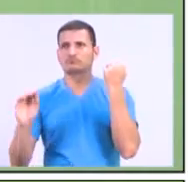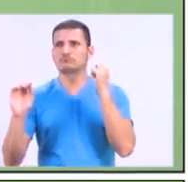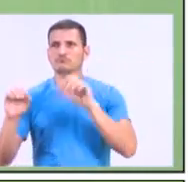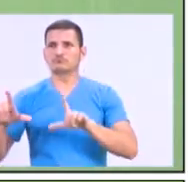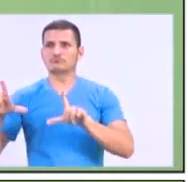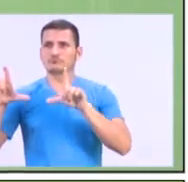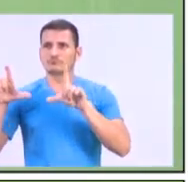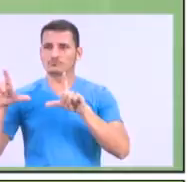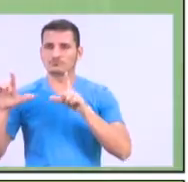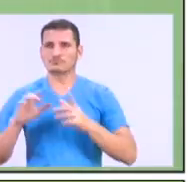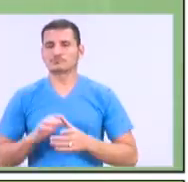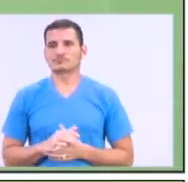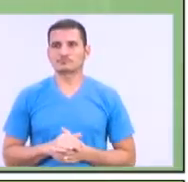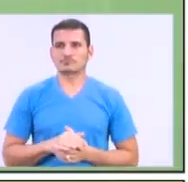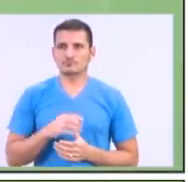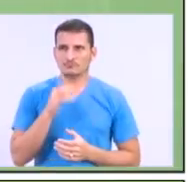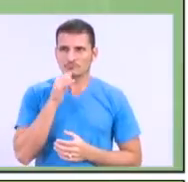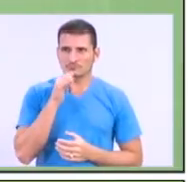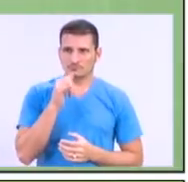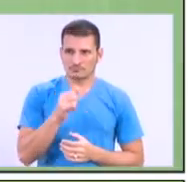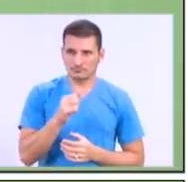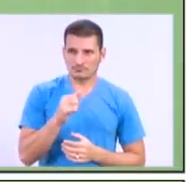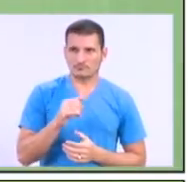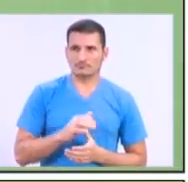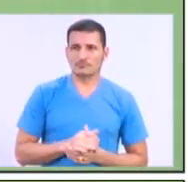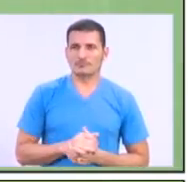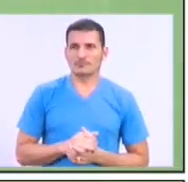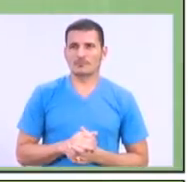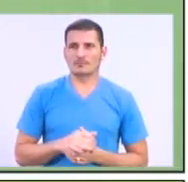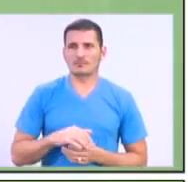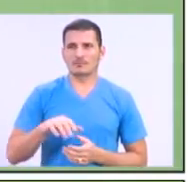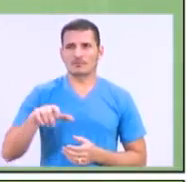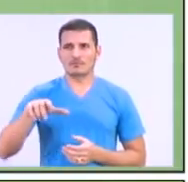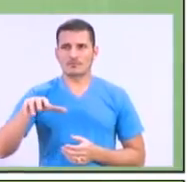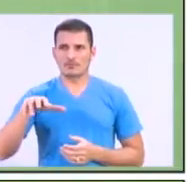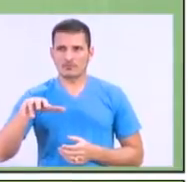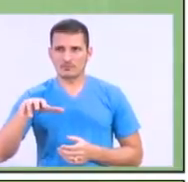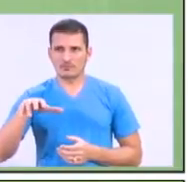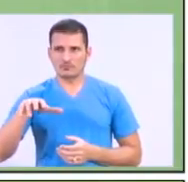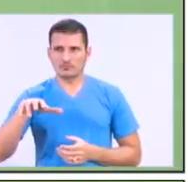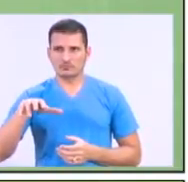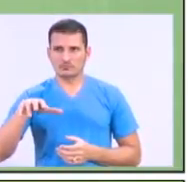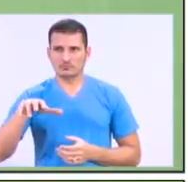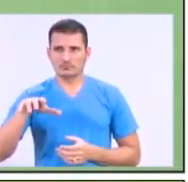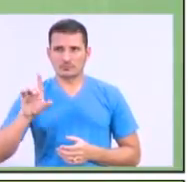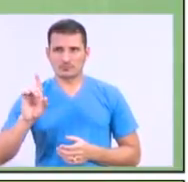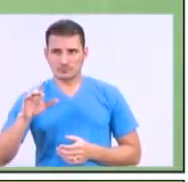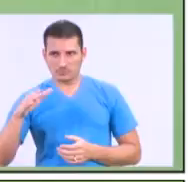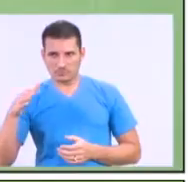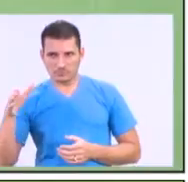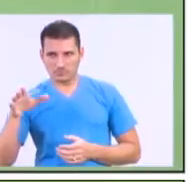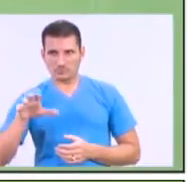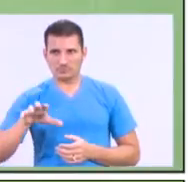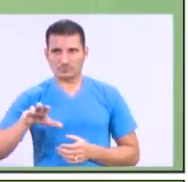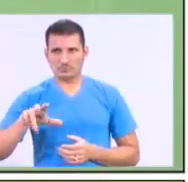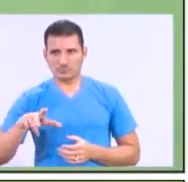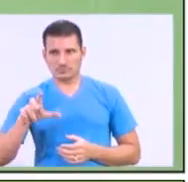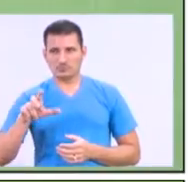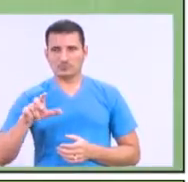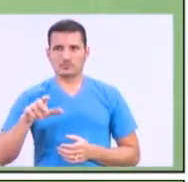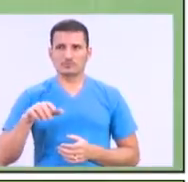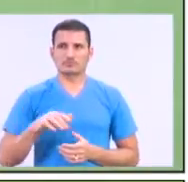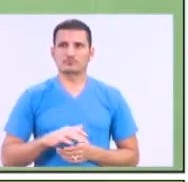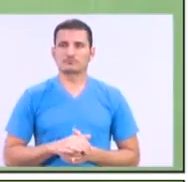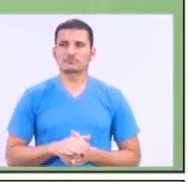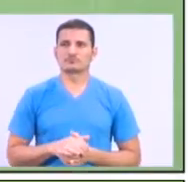Se fosse clicado com o botão direito aqui, né, no HTML e clicar naquele ícone e exibir